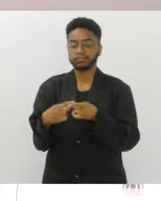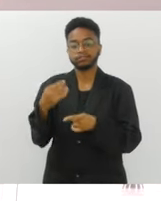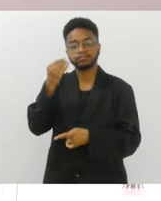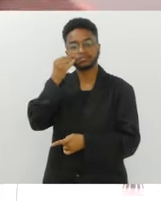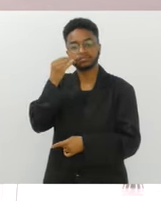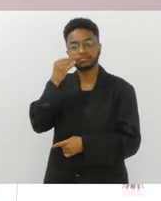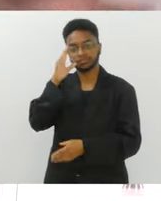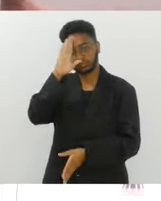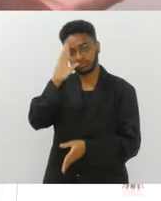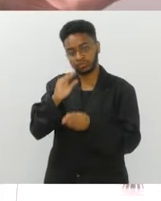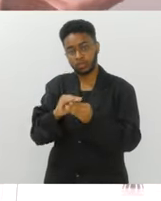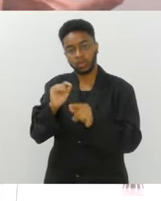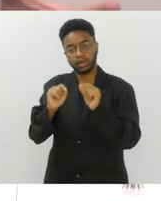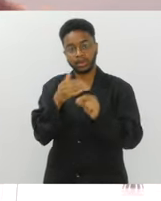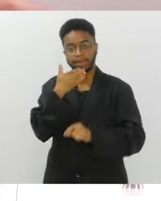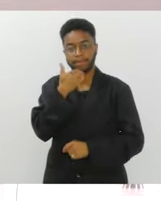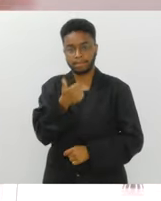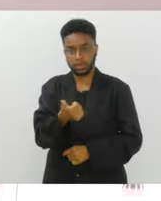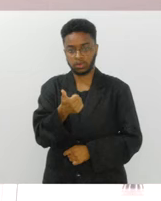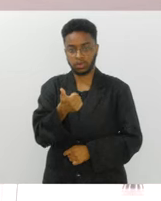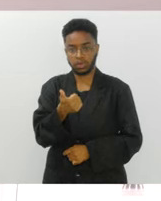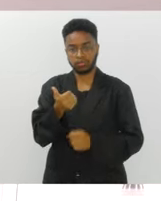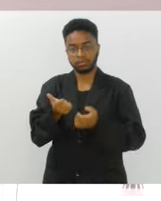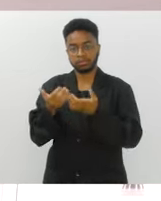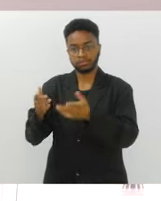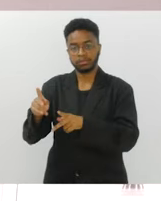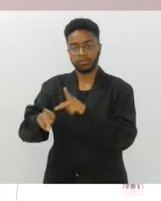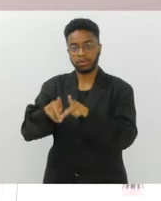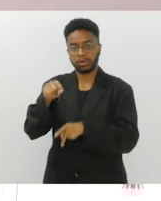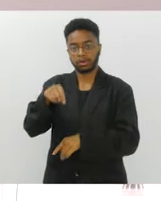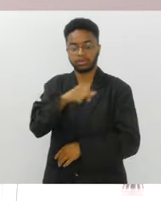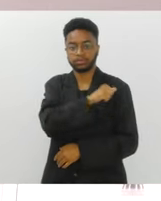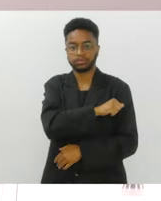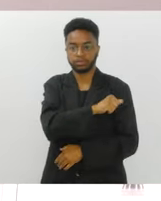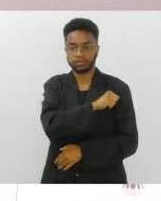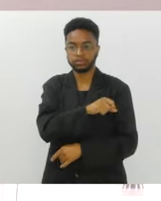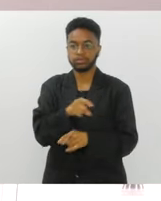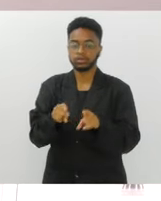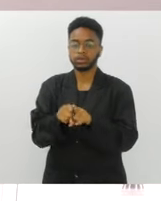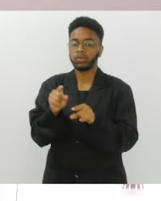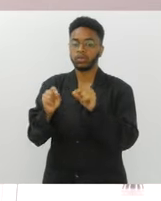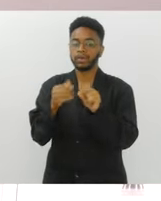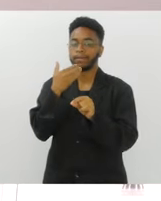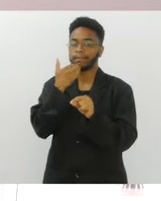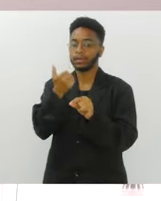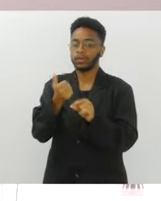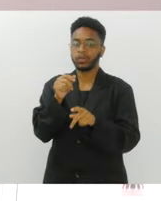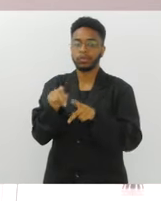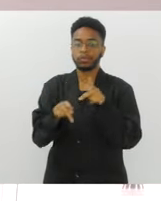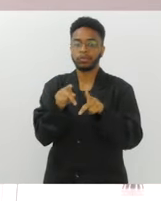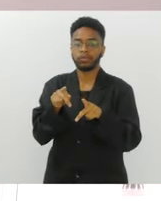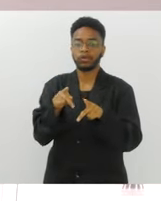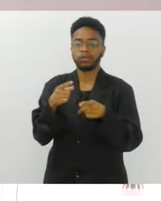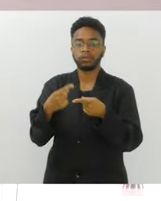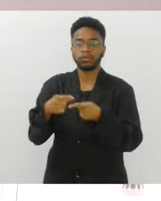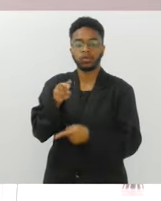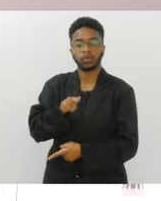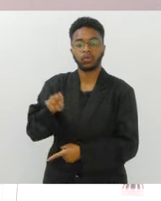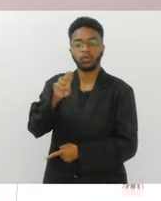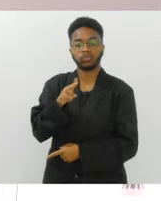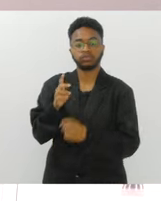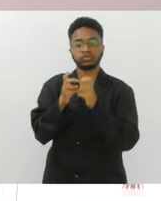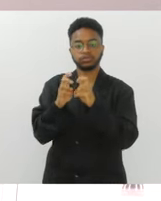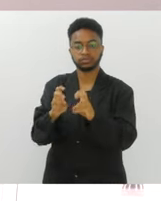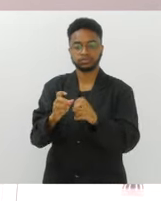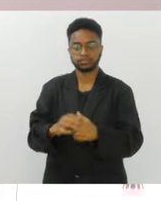a essa conclusão do que é melhor para a população do Estado do Rio de Janeiro, que é melhor para a população que é usuária da